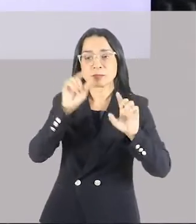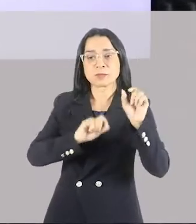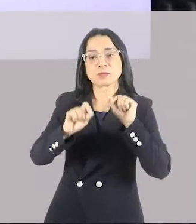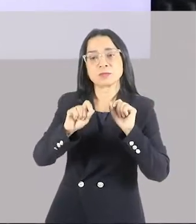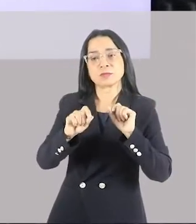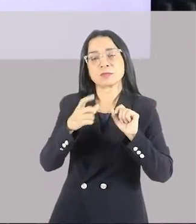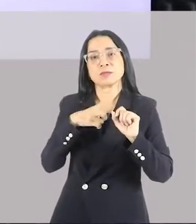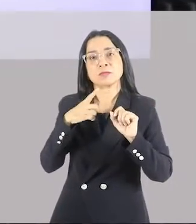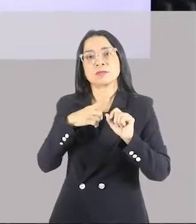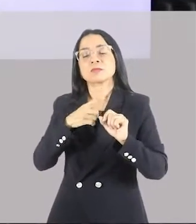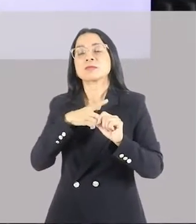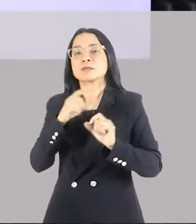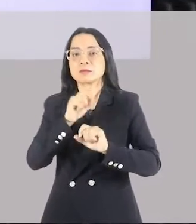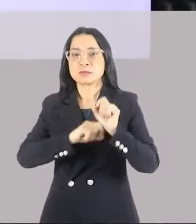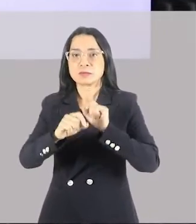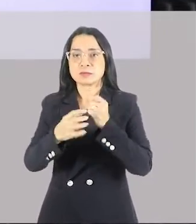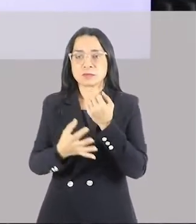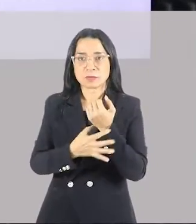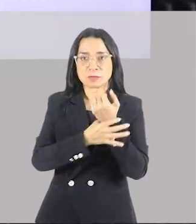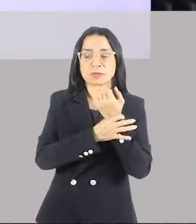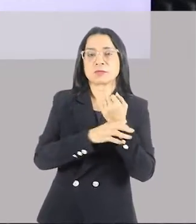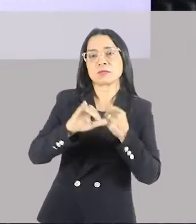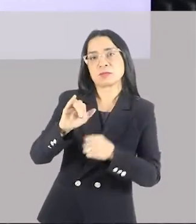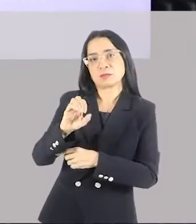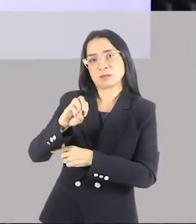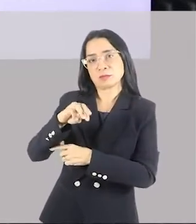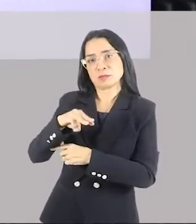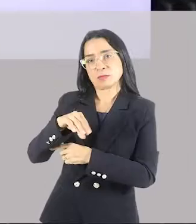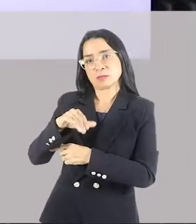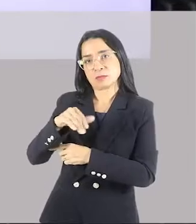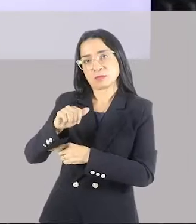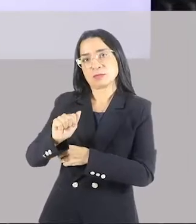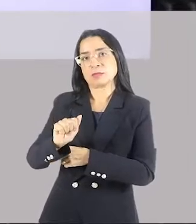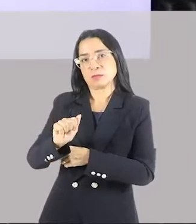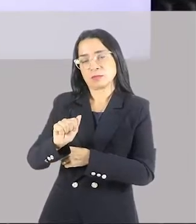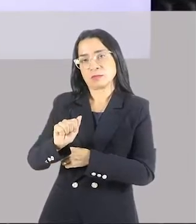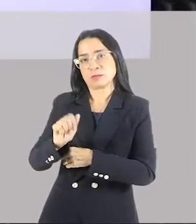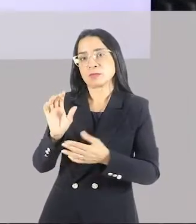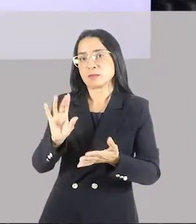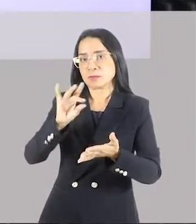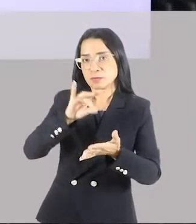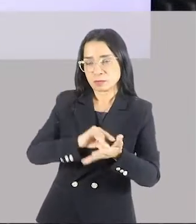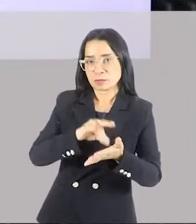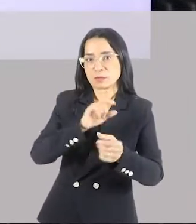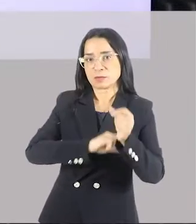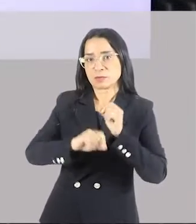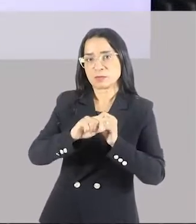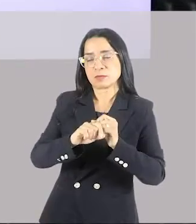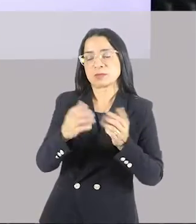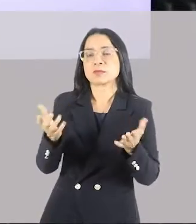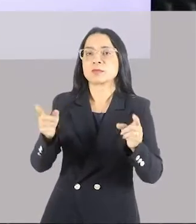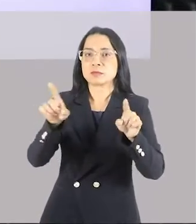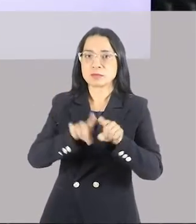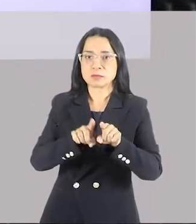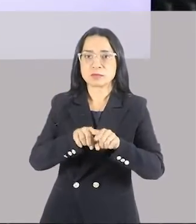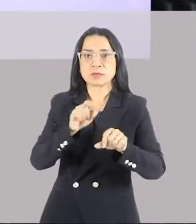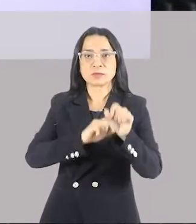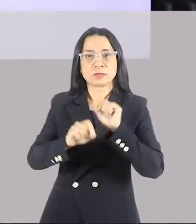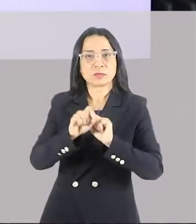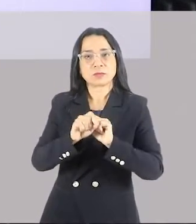licitatório existe para garantir a isonomia, para garantir a imparcialidade e para garantir